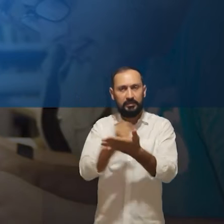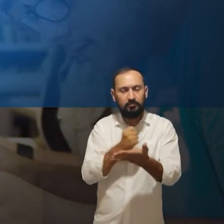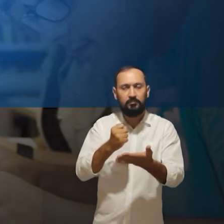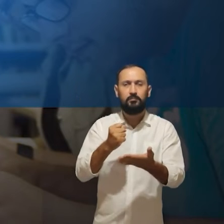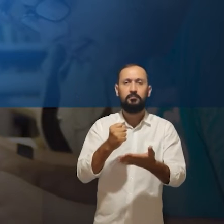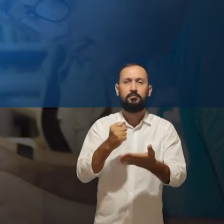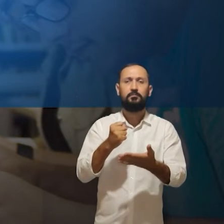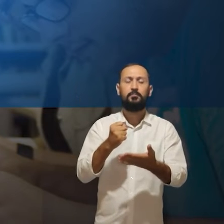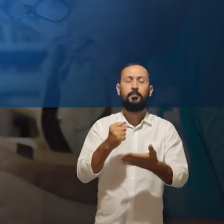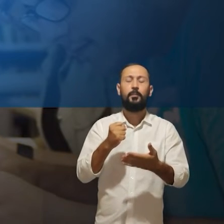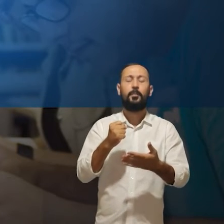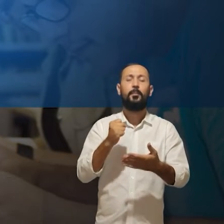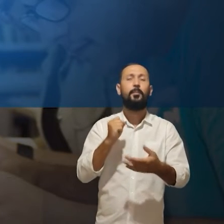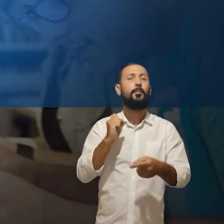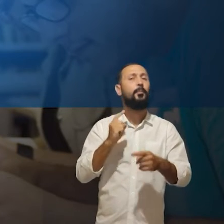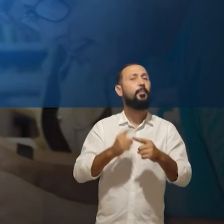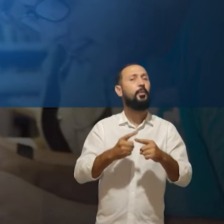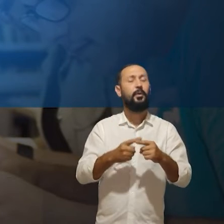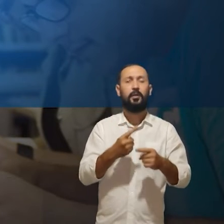Senhorinha porque